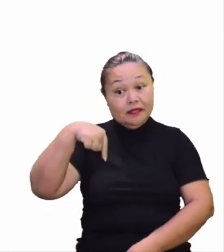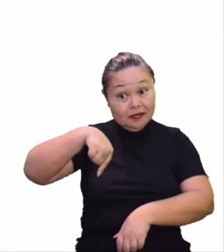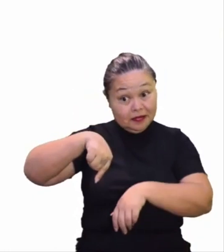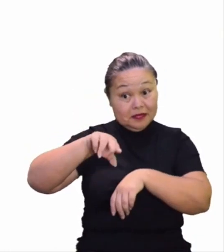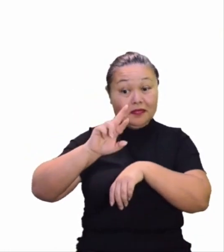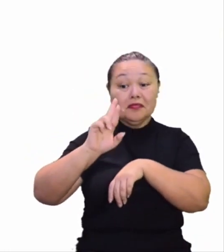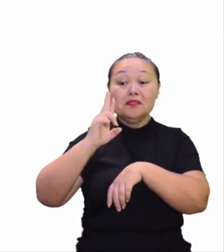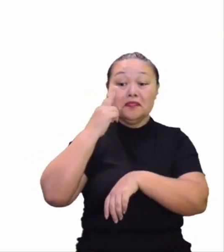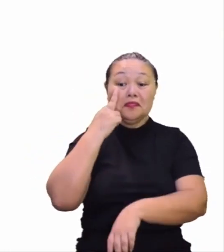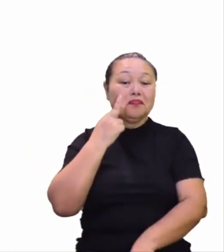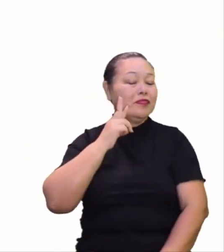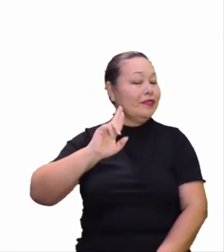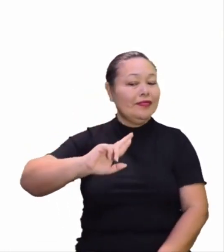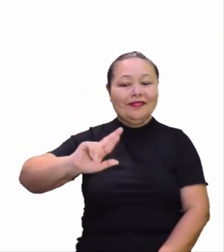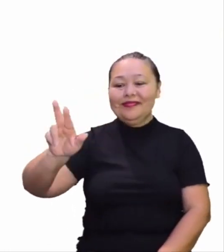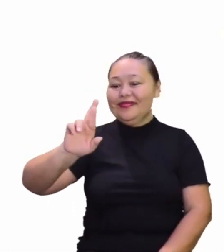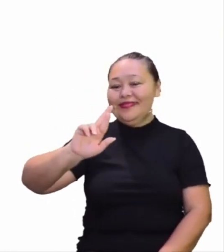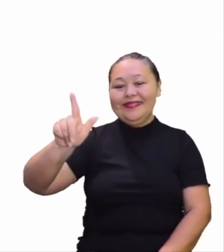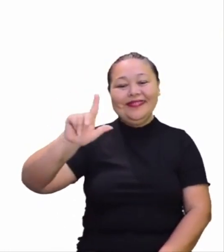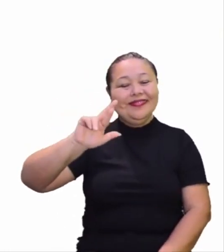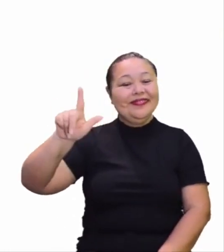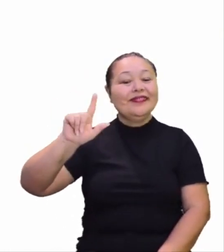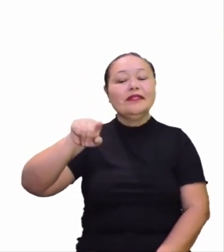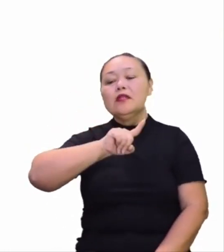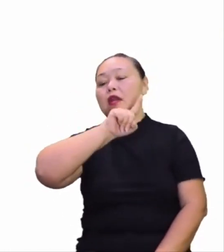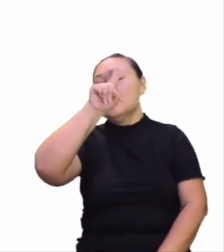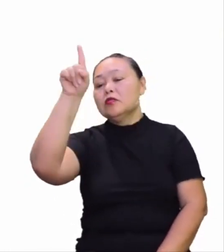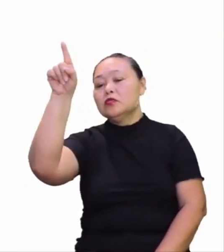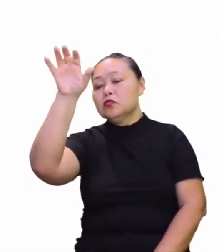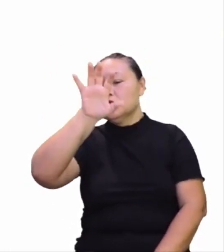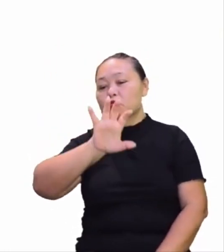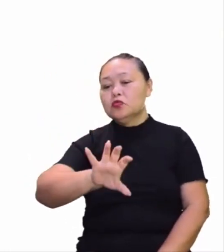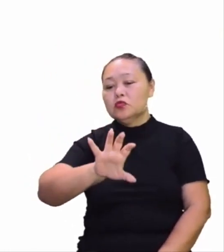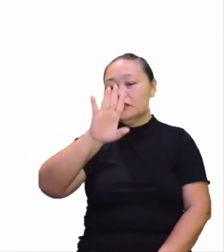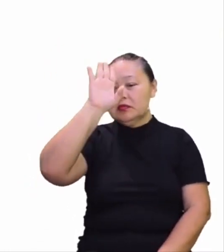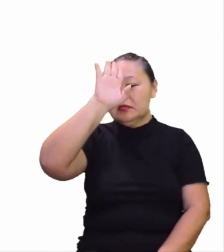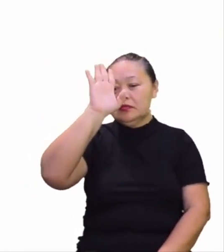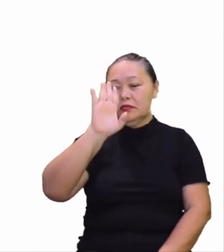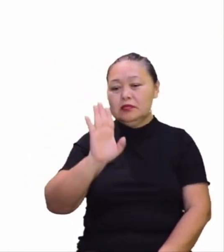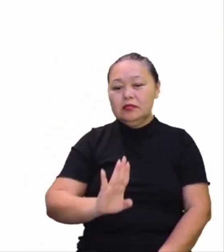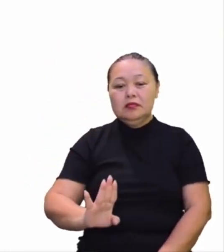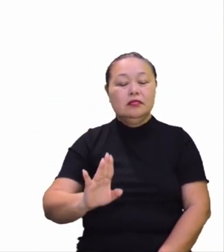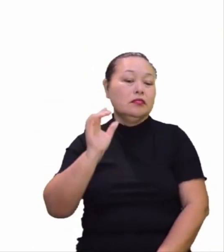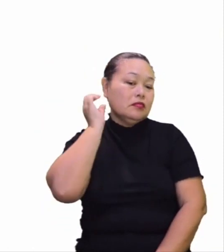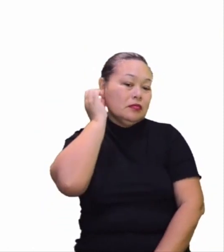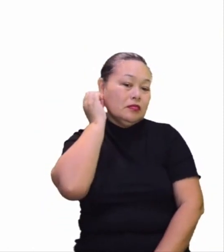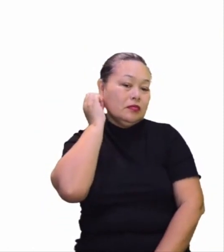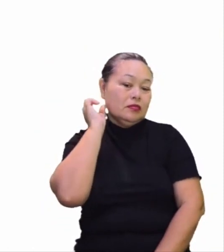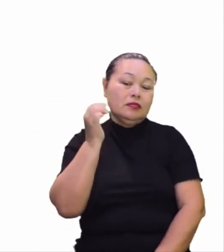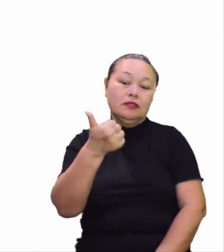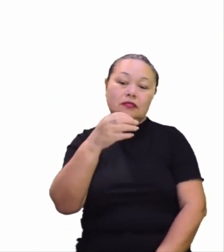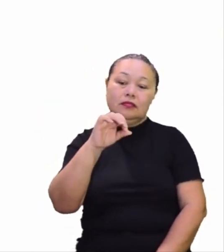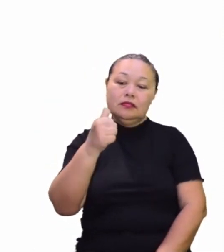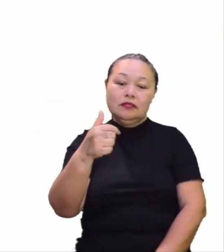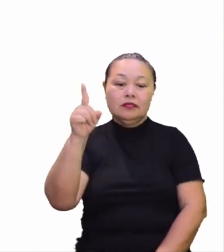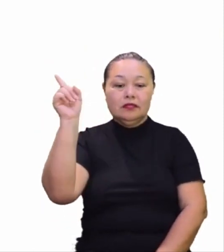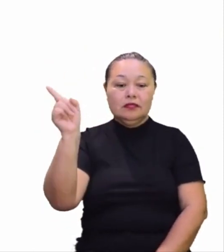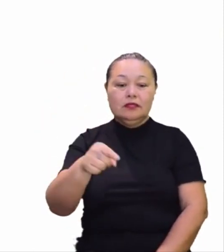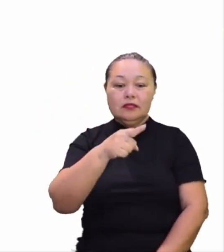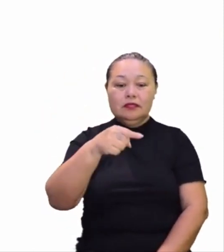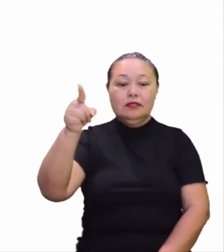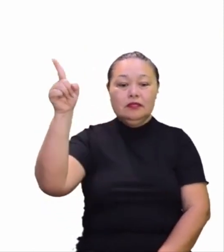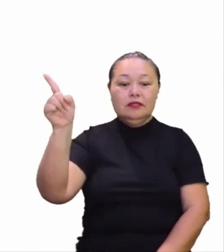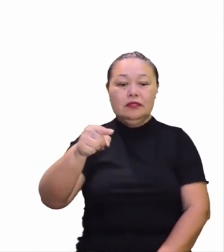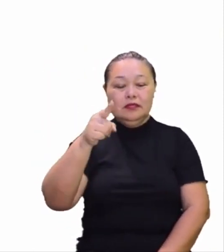em Rondônia? Não. 101 é lá para o centro-sul do Brasil. Então, onde tem 101,